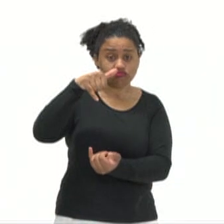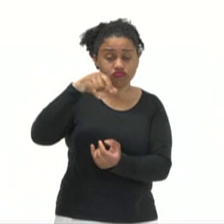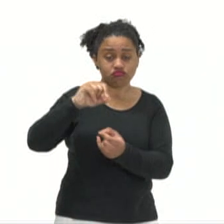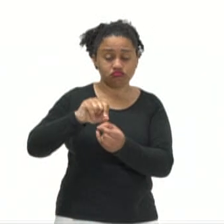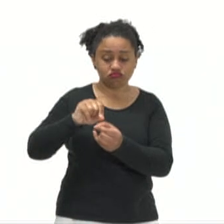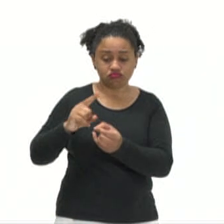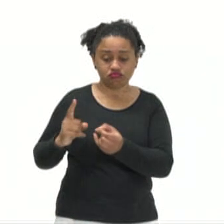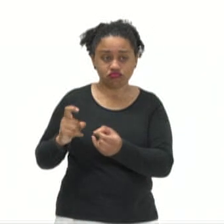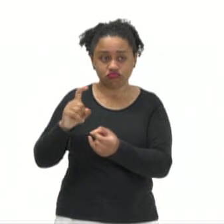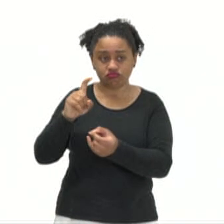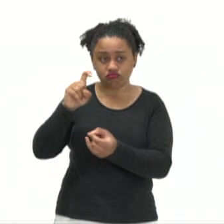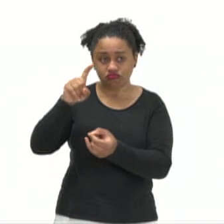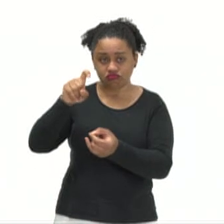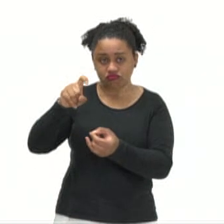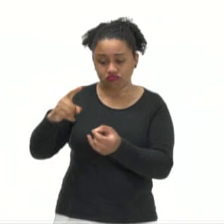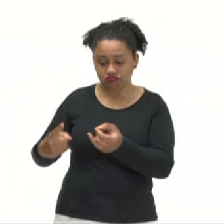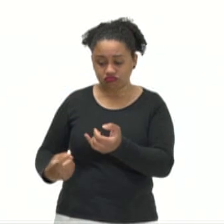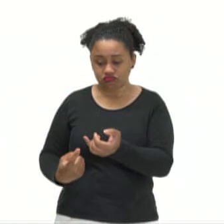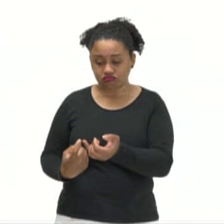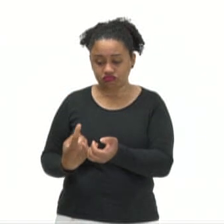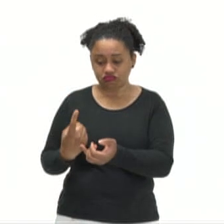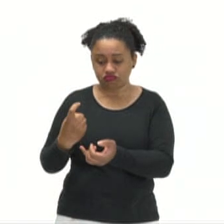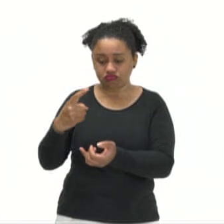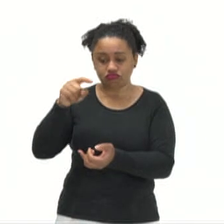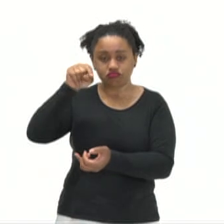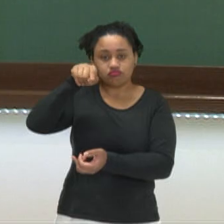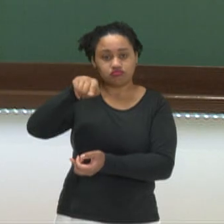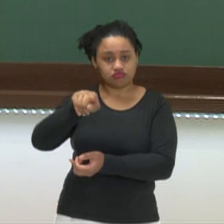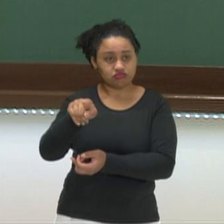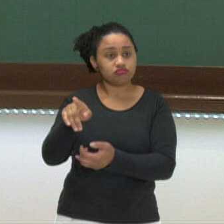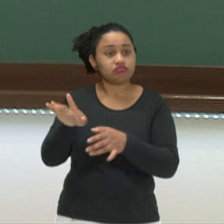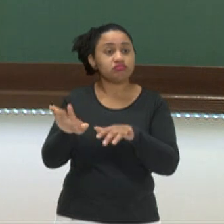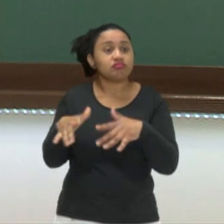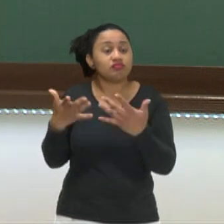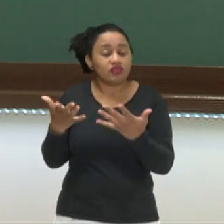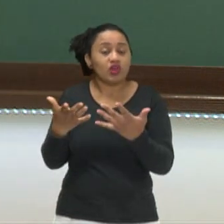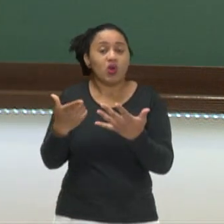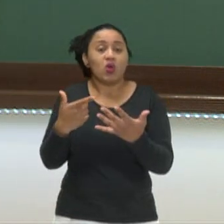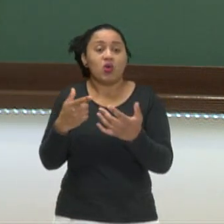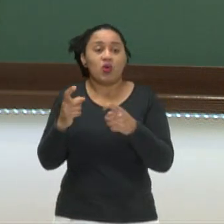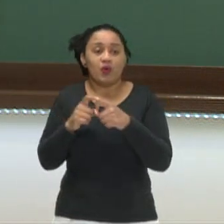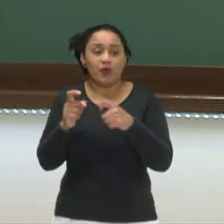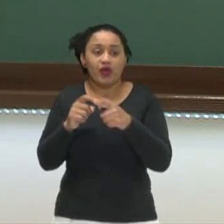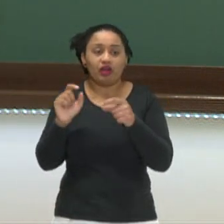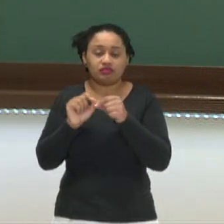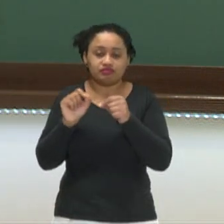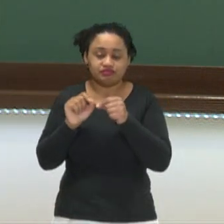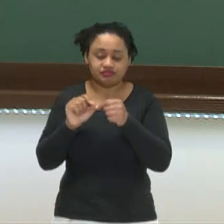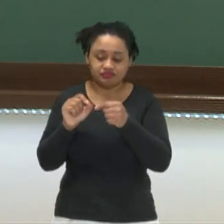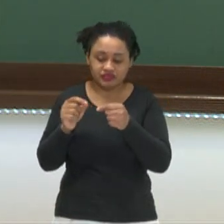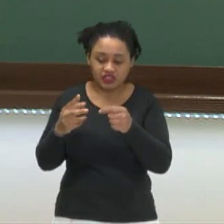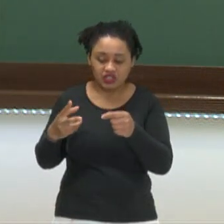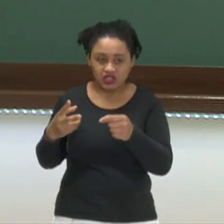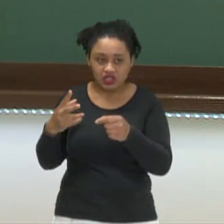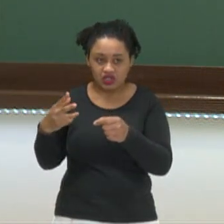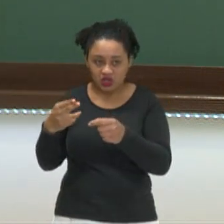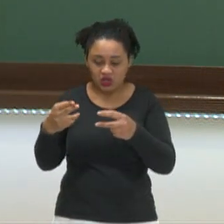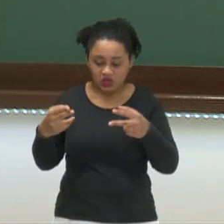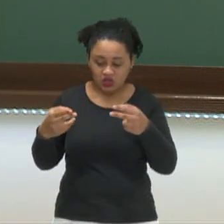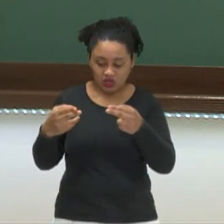os espermatozoides até o sêmen. Então, quando o médico faz essa incisão, entra